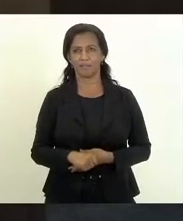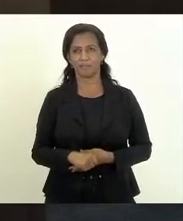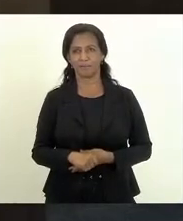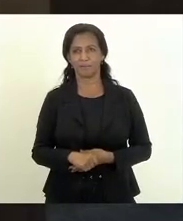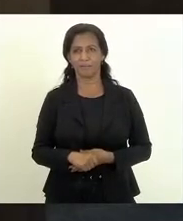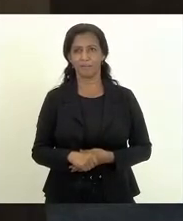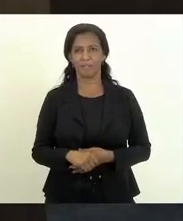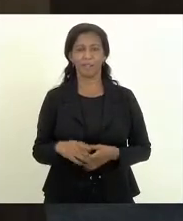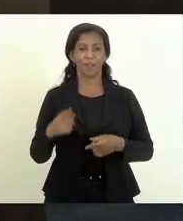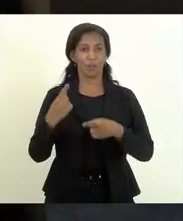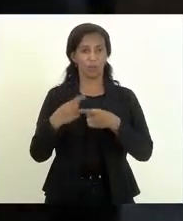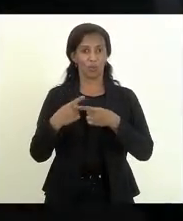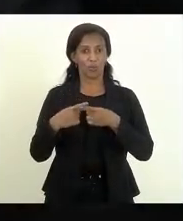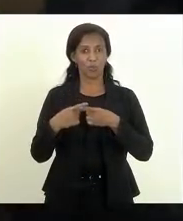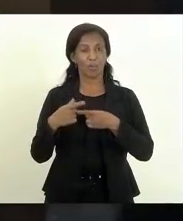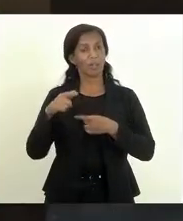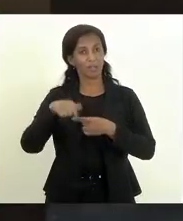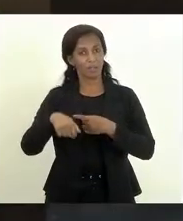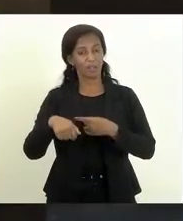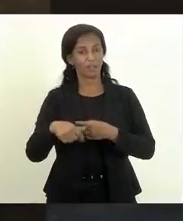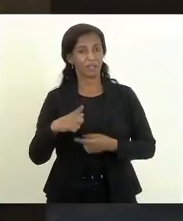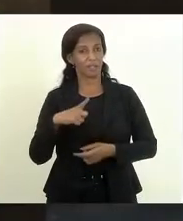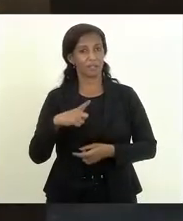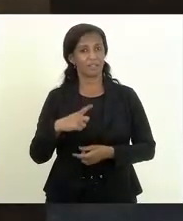porque se abstiveram.